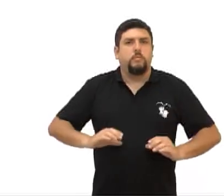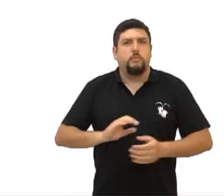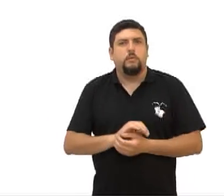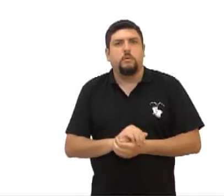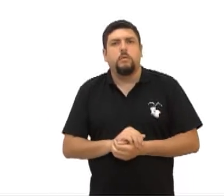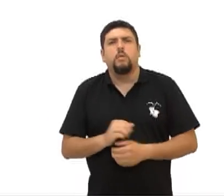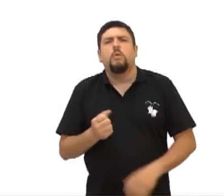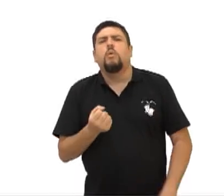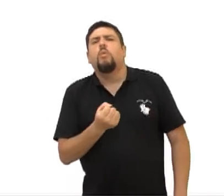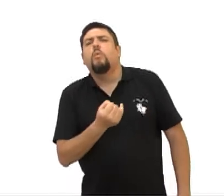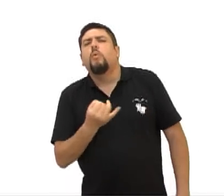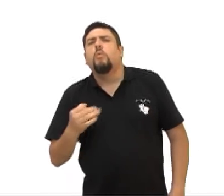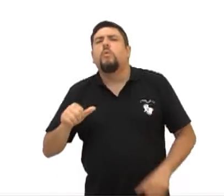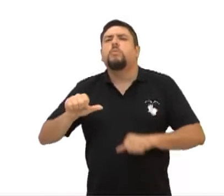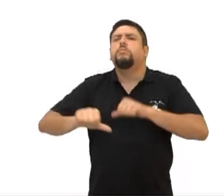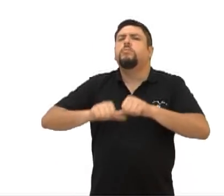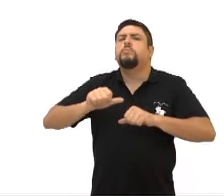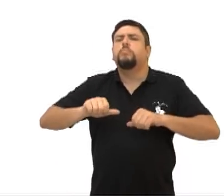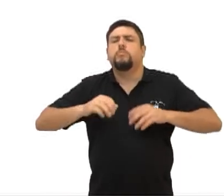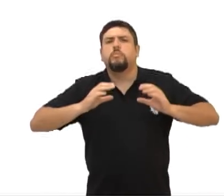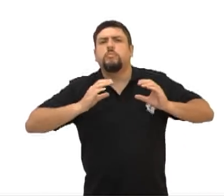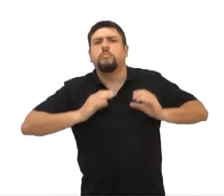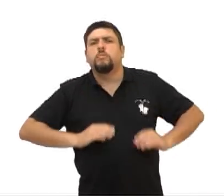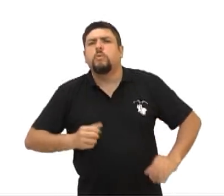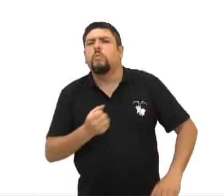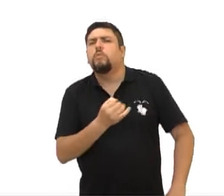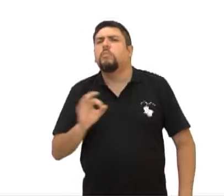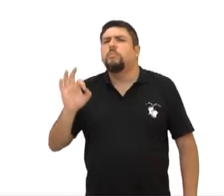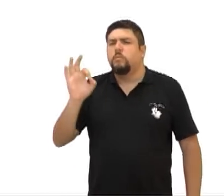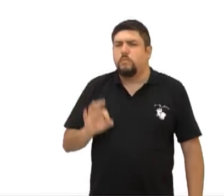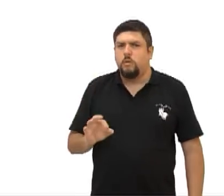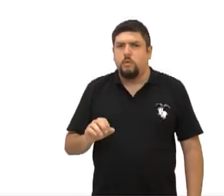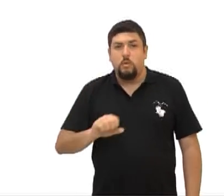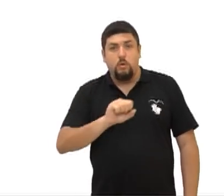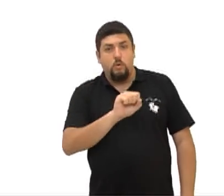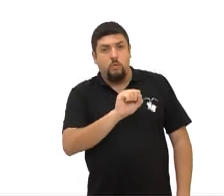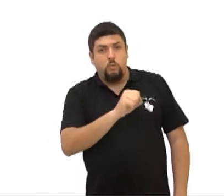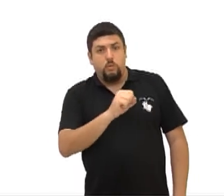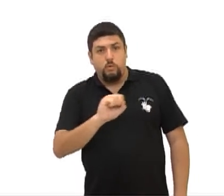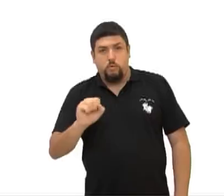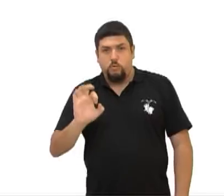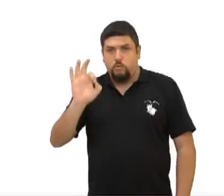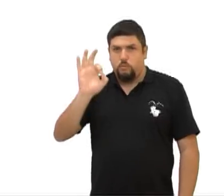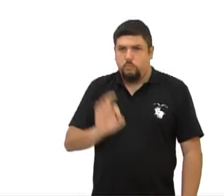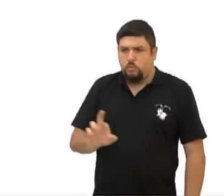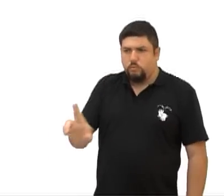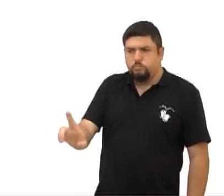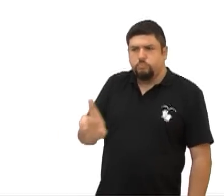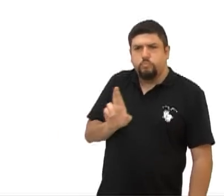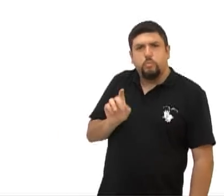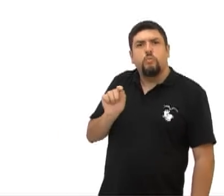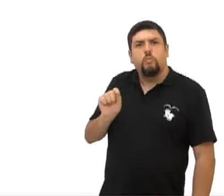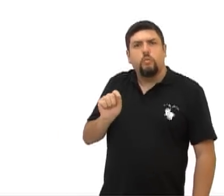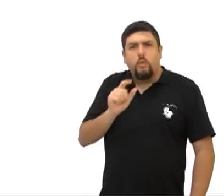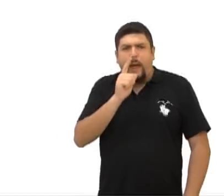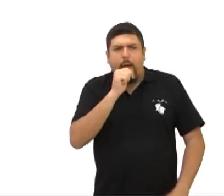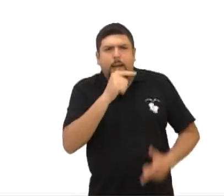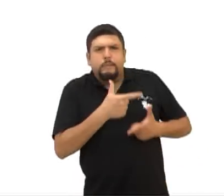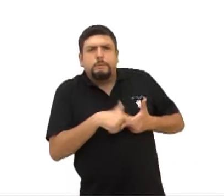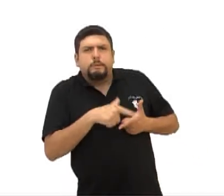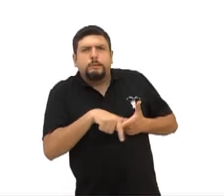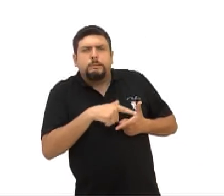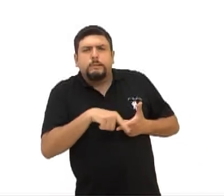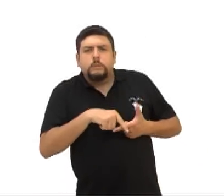a porcentagem que respondeu que mudou? 88% respondeu que mudou. Então, a maioria respondeu que mudou o seu comportamento.